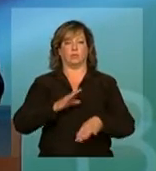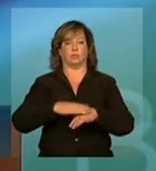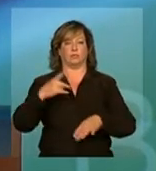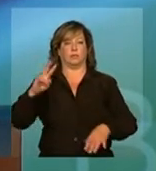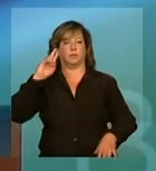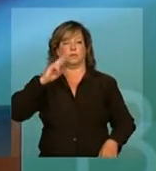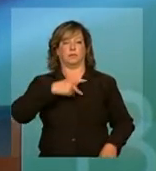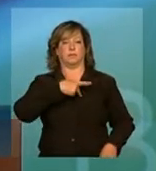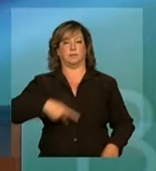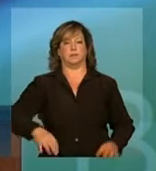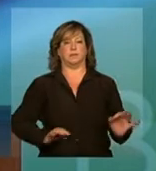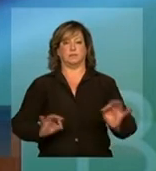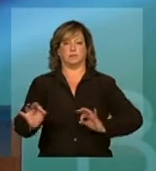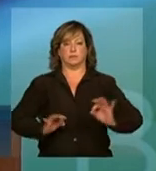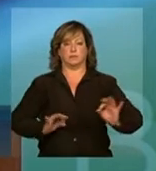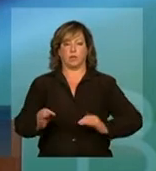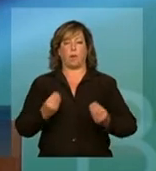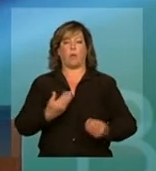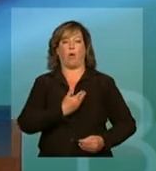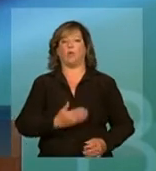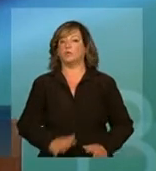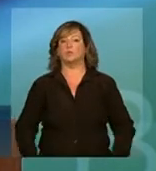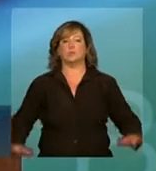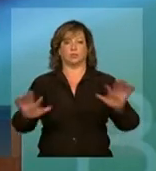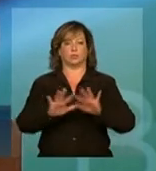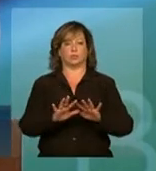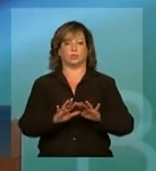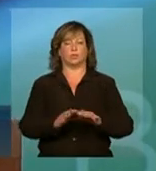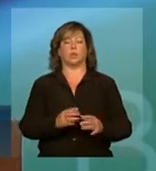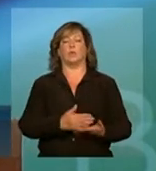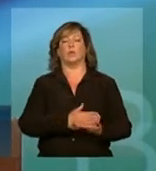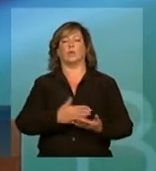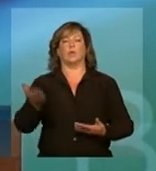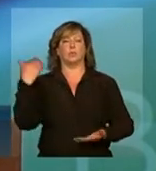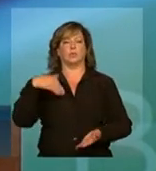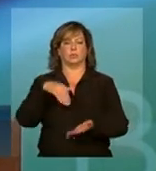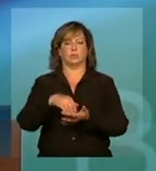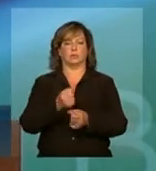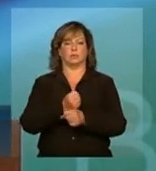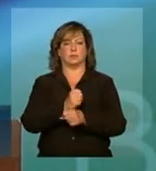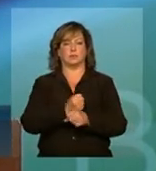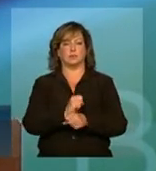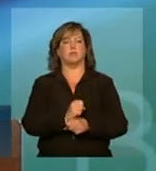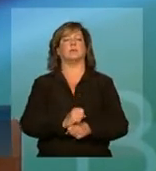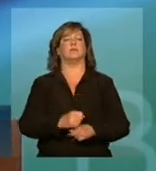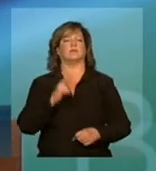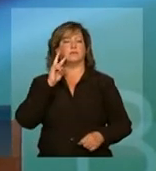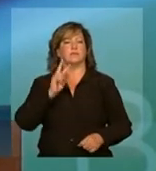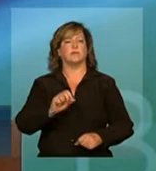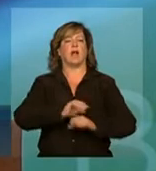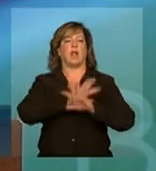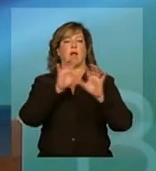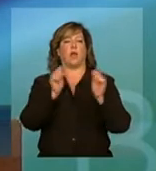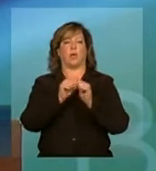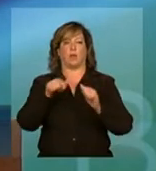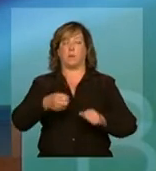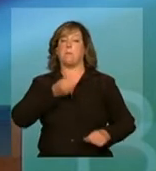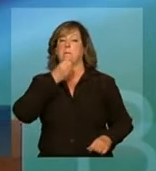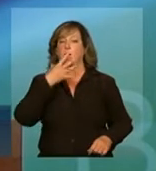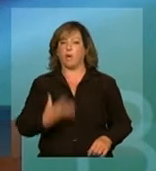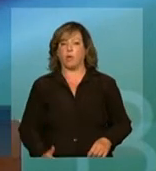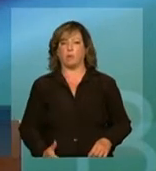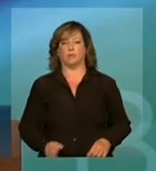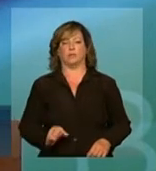a necessária visão de governo como um todo. Ao longo dos últimos anos, tem sido visível a importância dessa atuação com êxito no